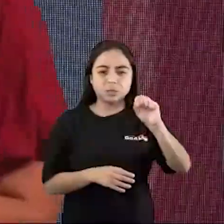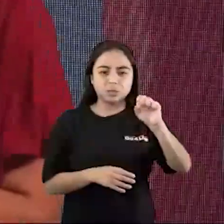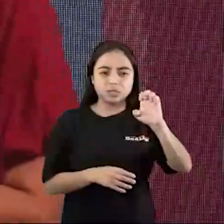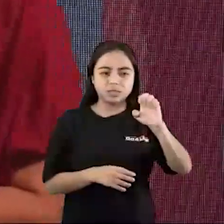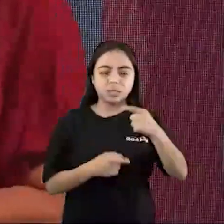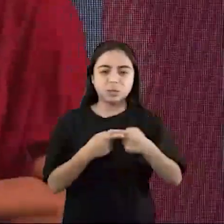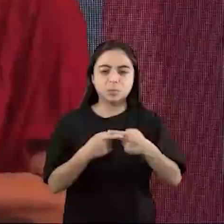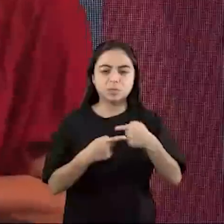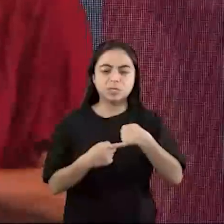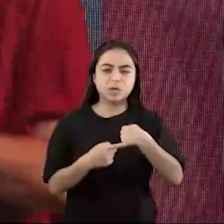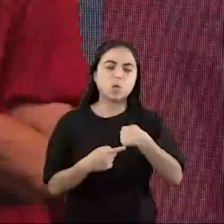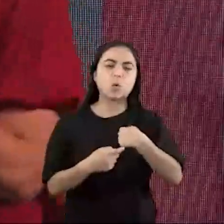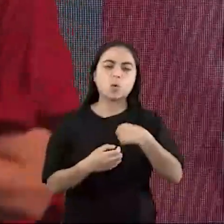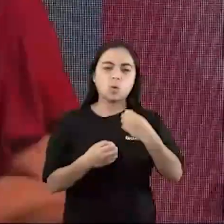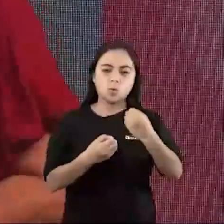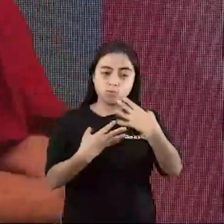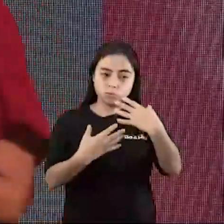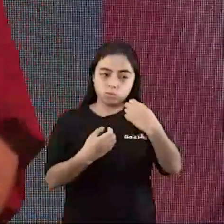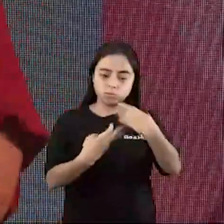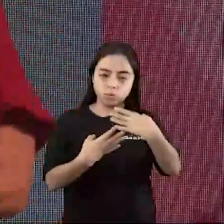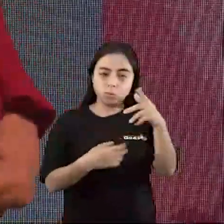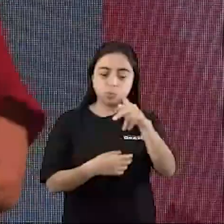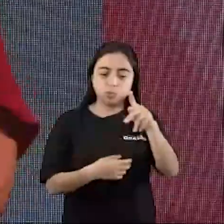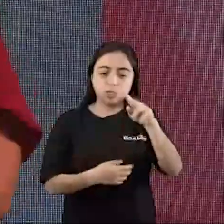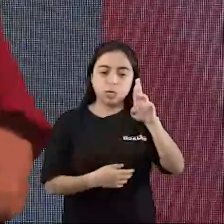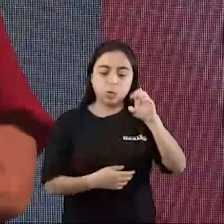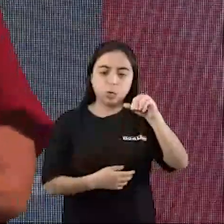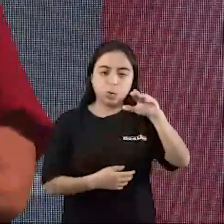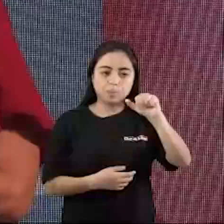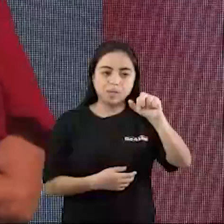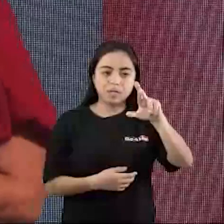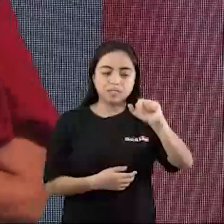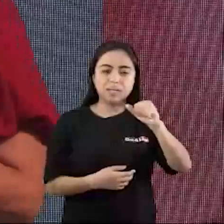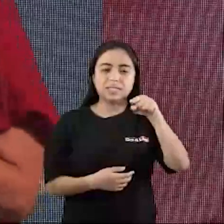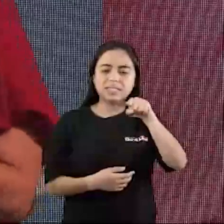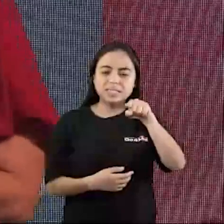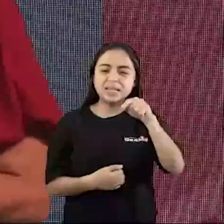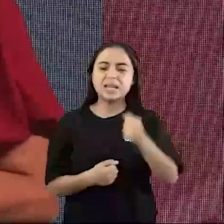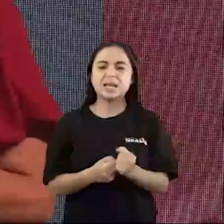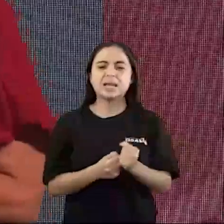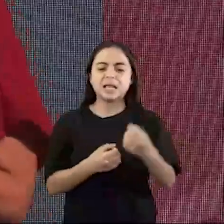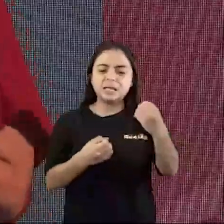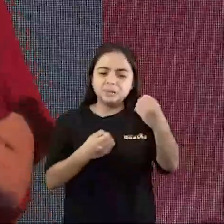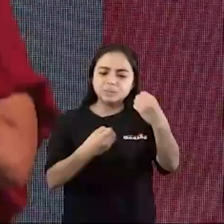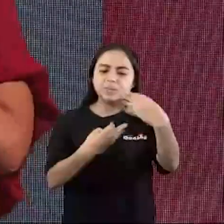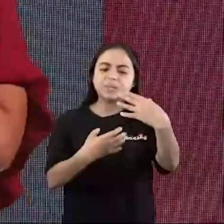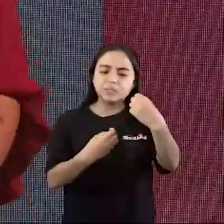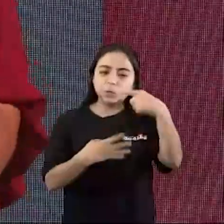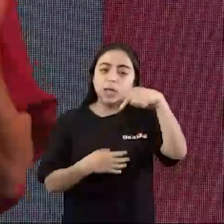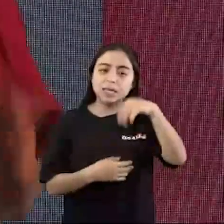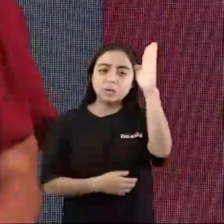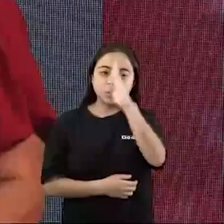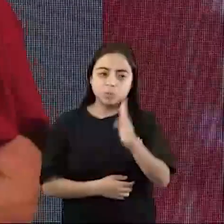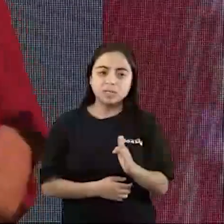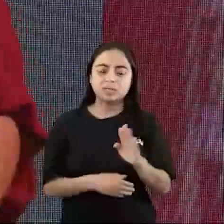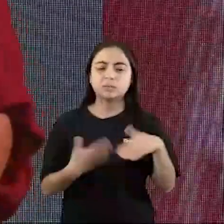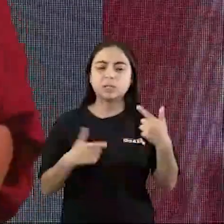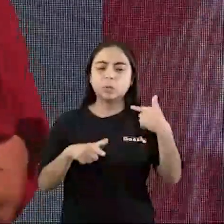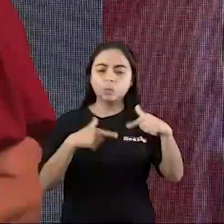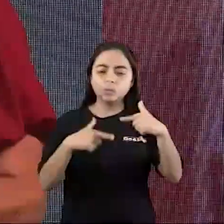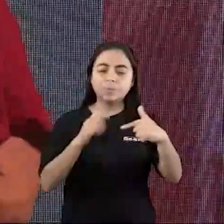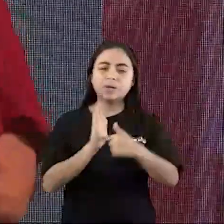escola da professora Ramadinha de novo, e ela foi quem fez o primeiro trabalho da tricografia aqui no Brasil, né? Então foi um trabalho